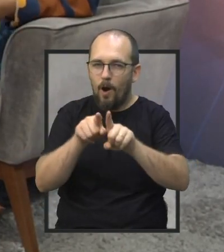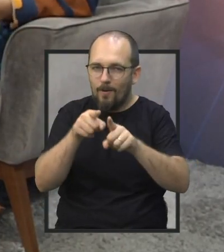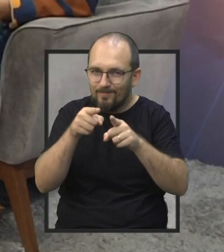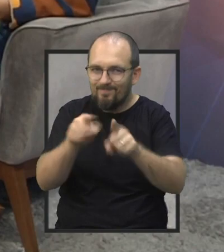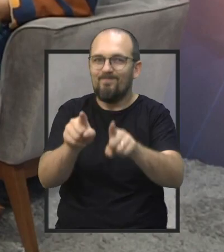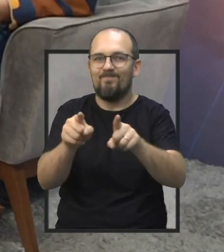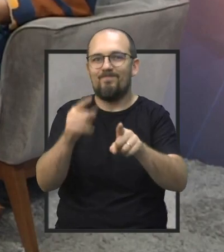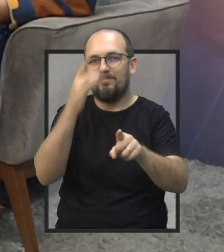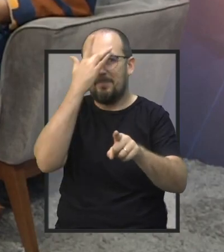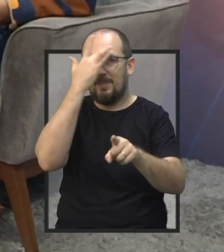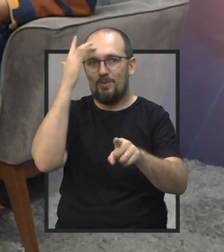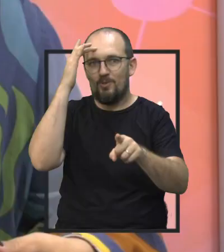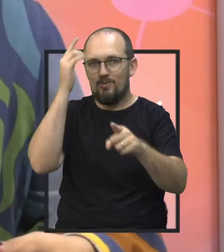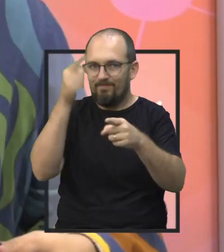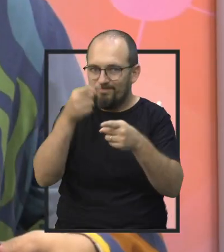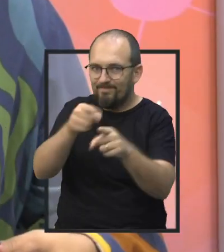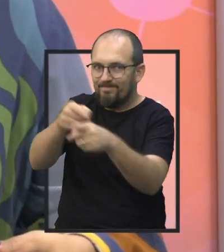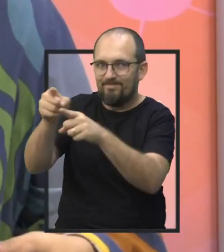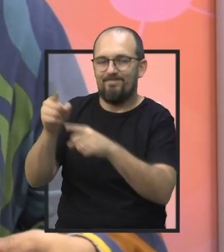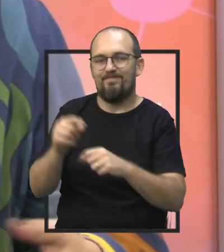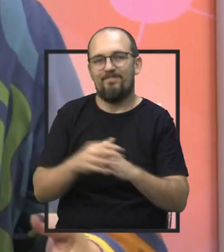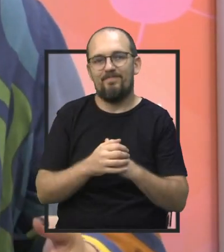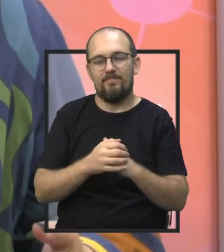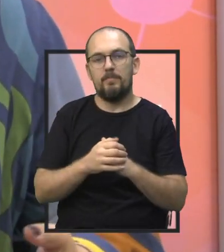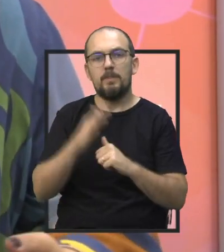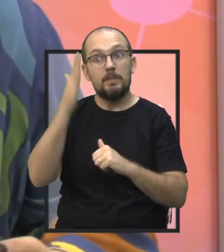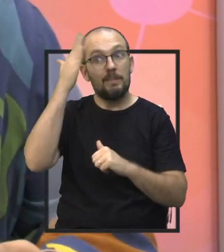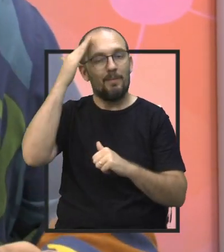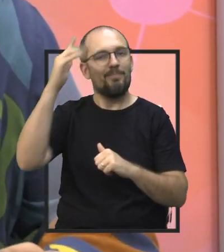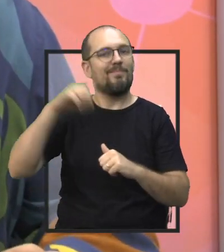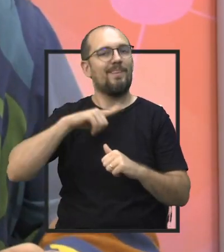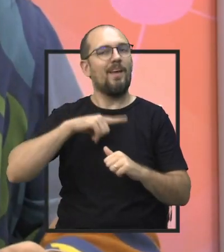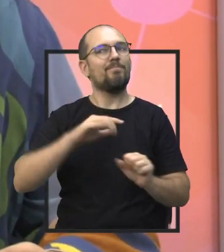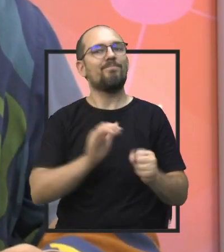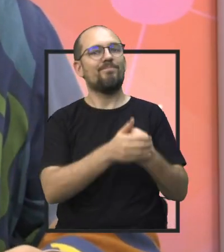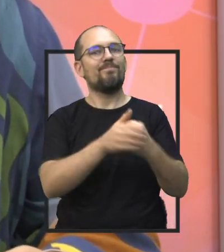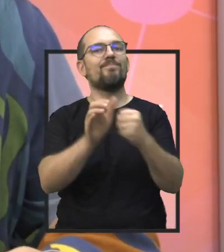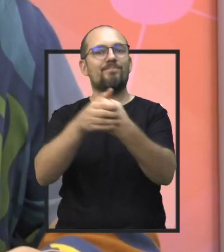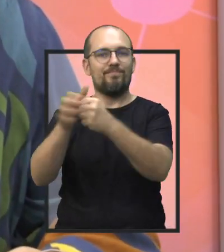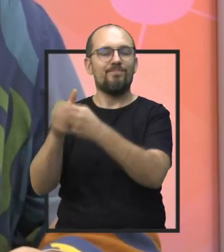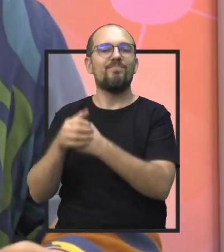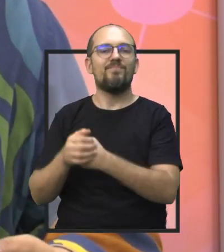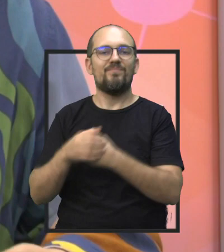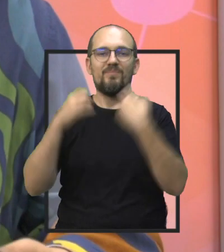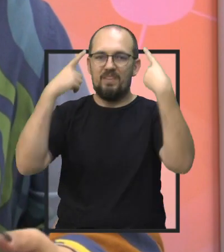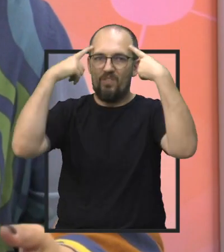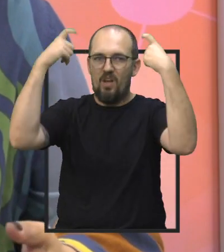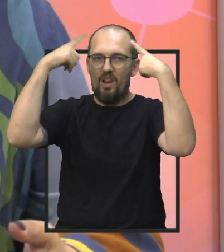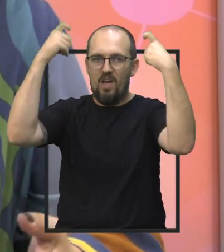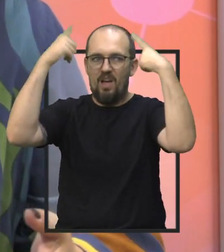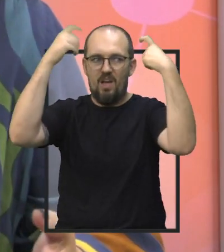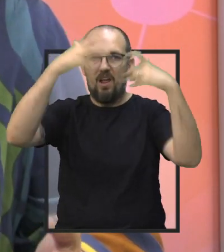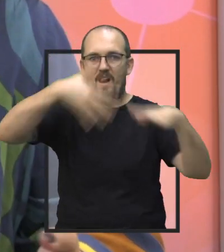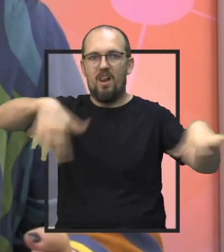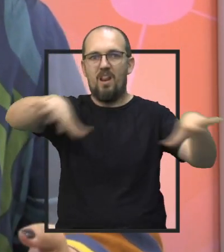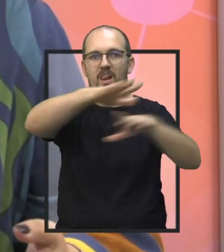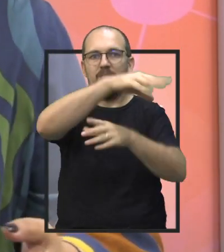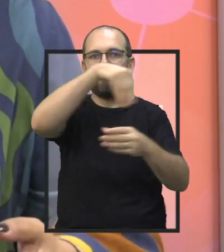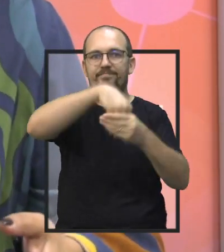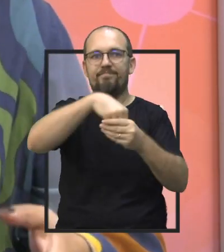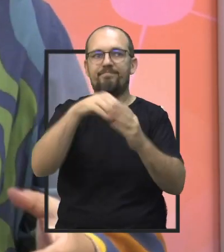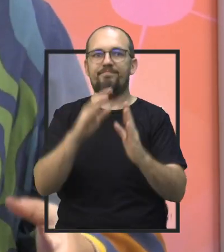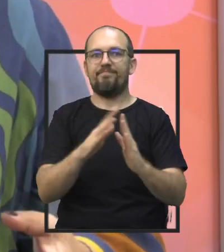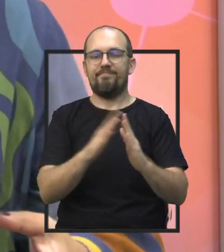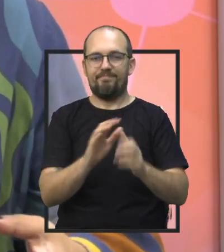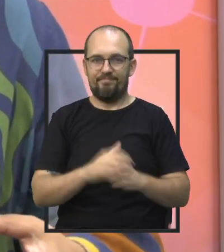nesse vespeiro, de fato, saber que existe esse tipo de crime, que nós, enquanto sociedade,